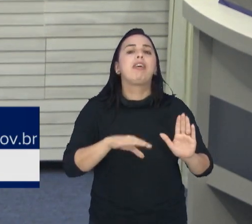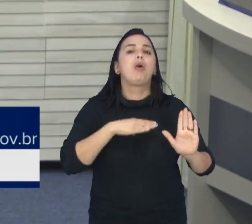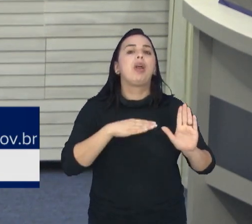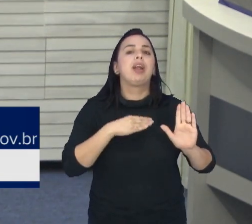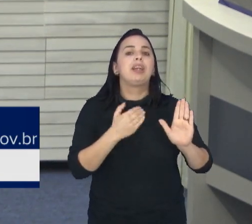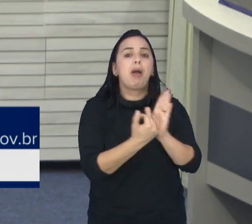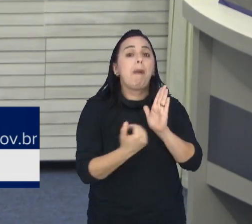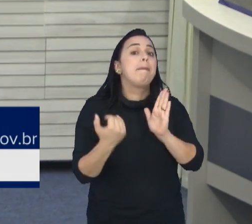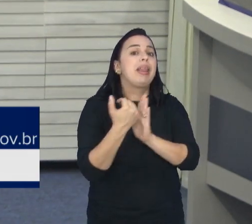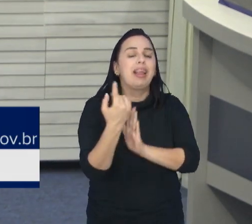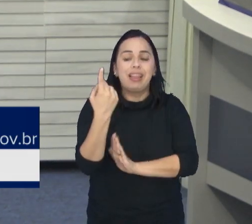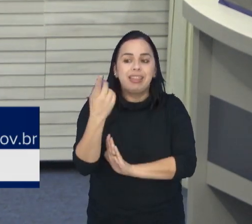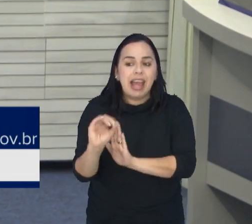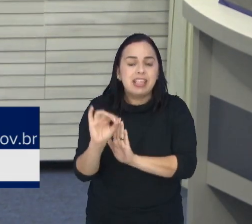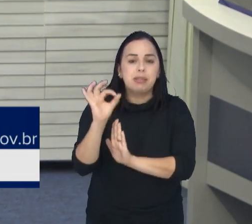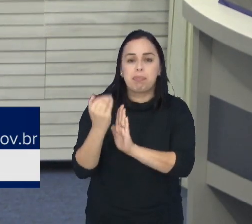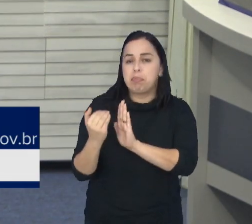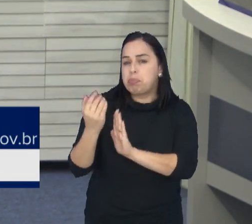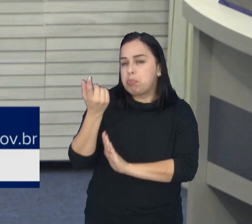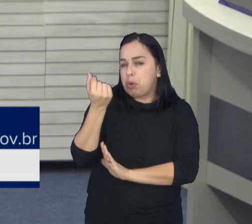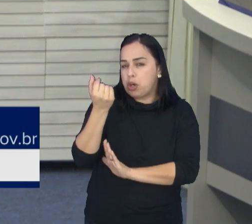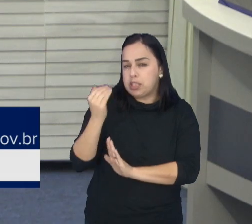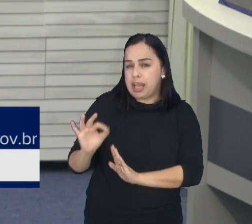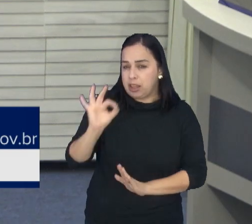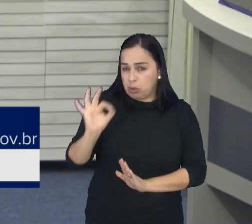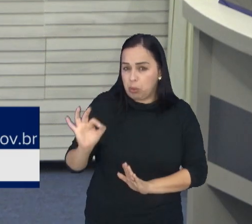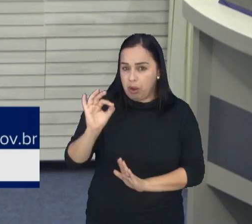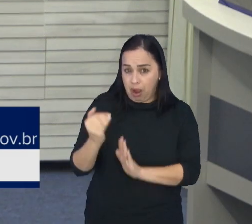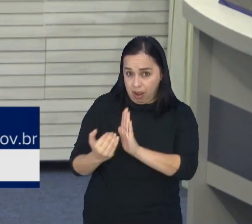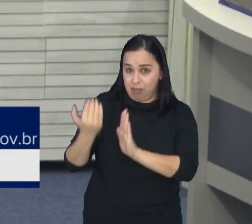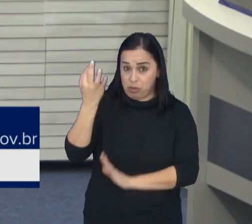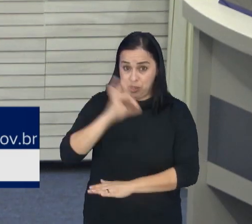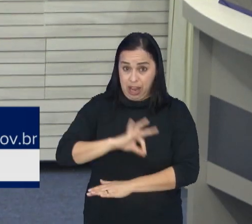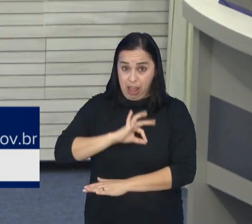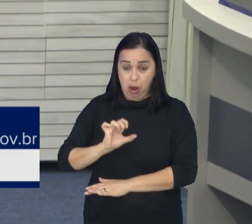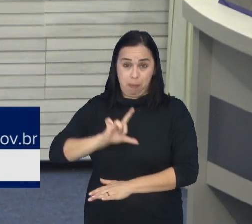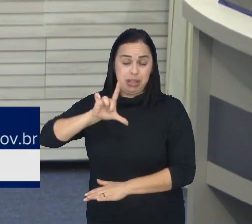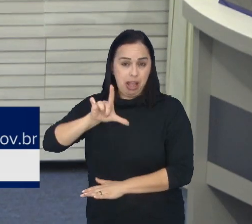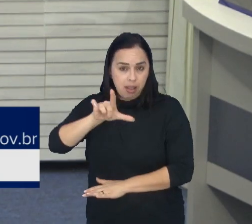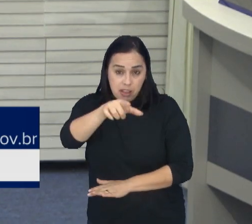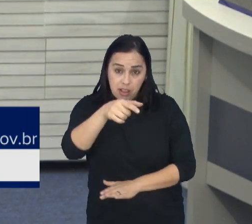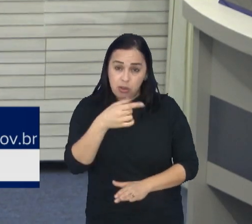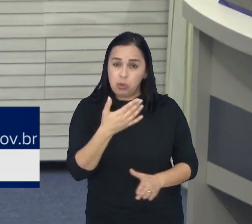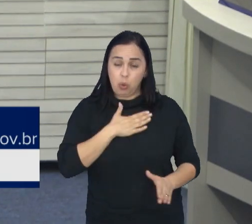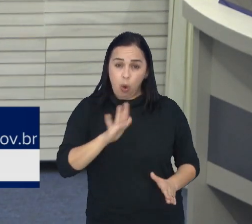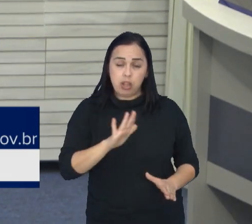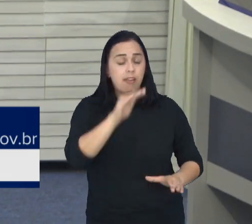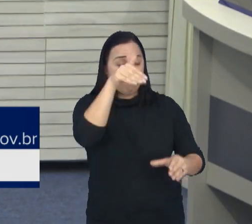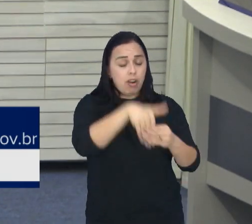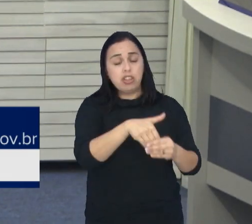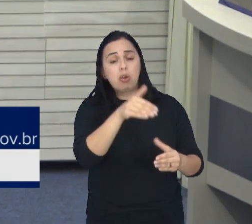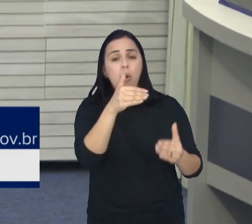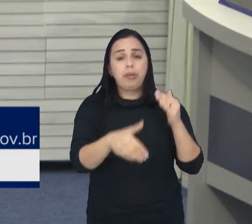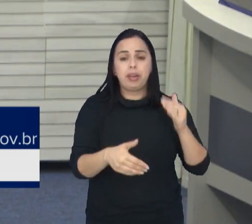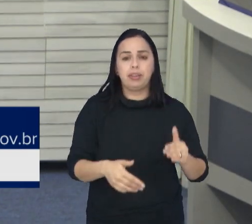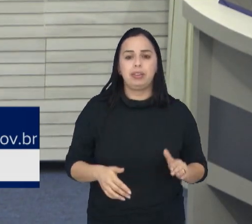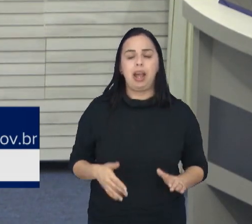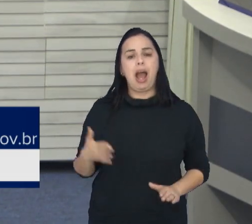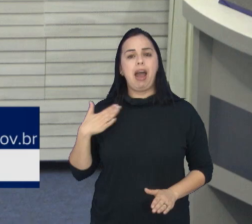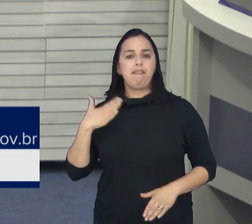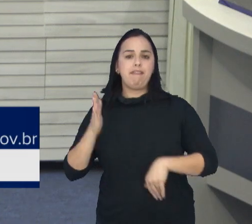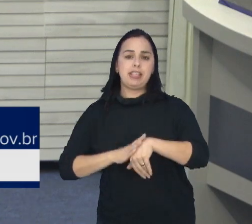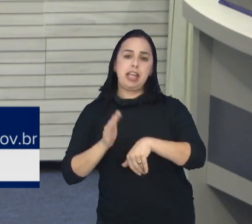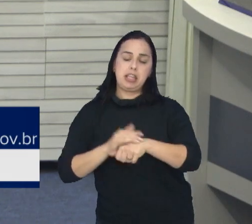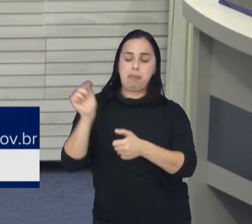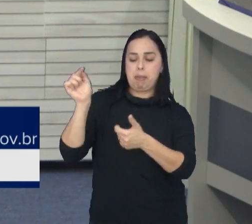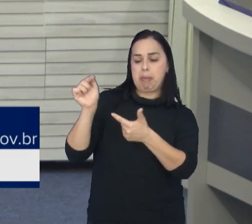aumento de 10% para a rede municipal de todos os professores, tá? Agora, falar é fácil. Ah, eu vou fazer plano de carreira,